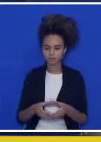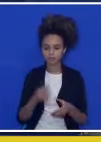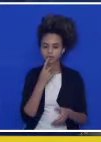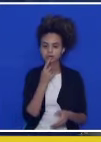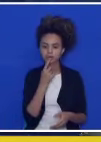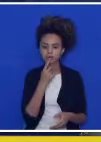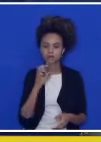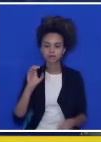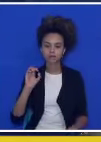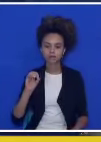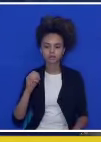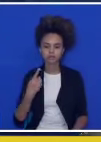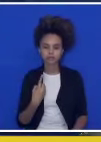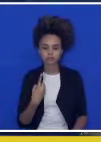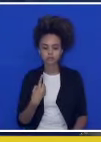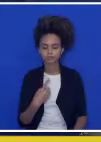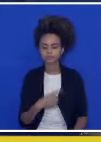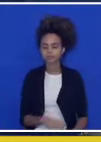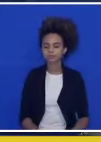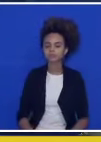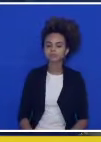Vermelha, 01.